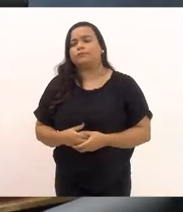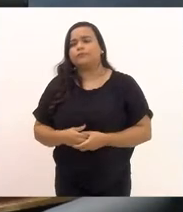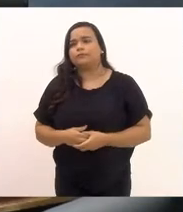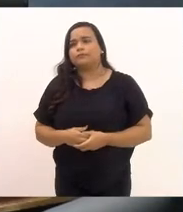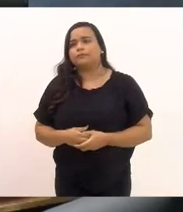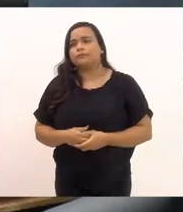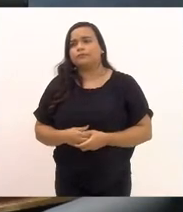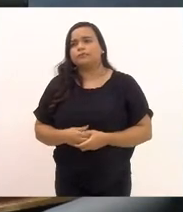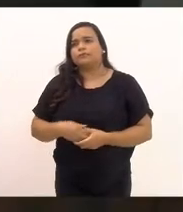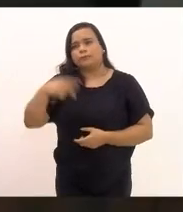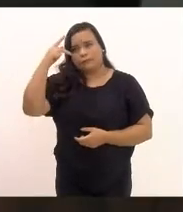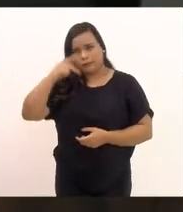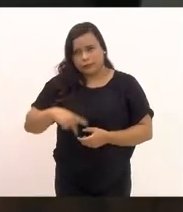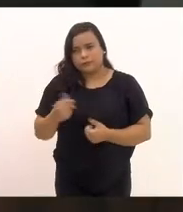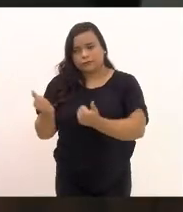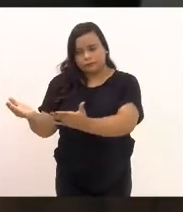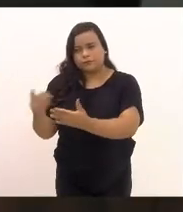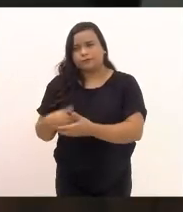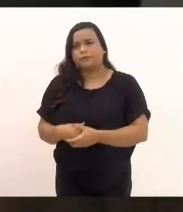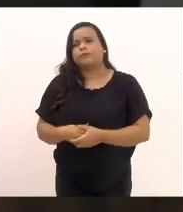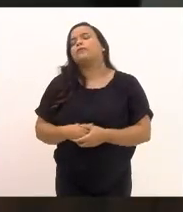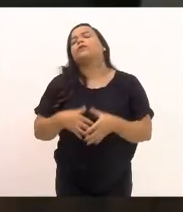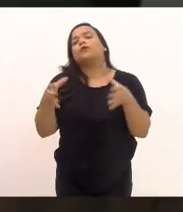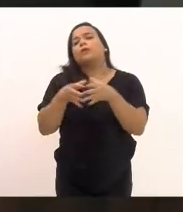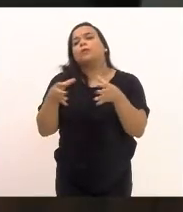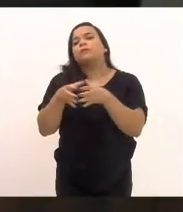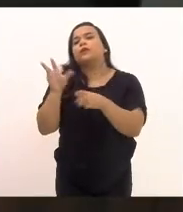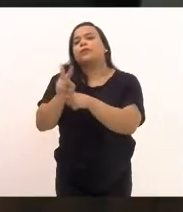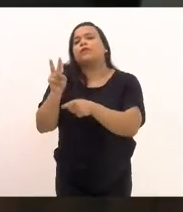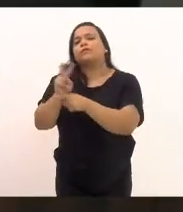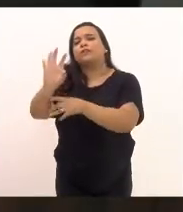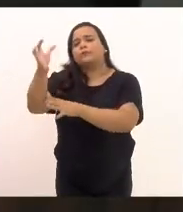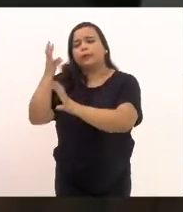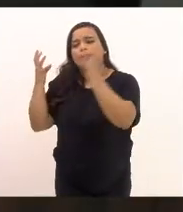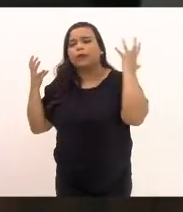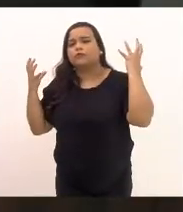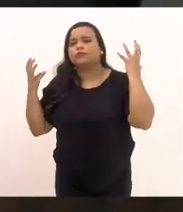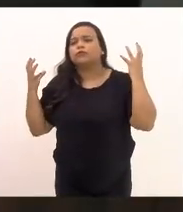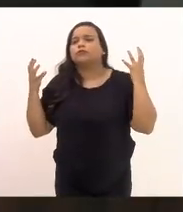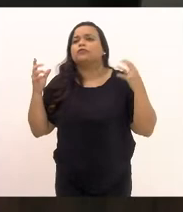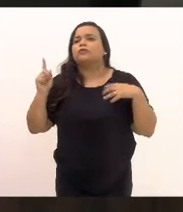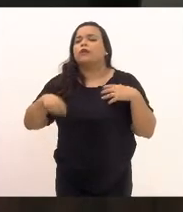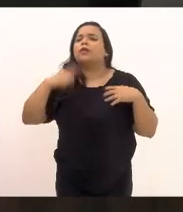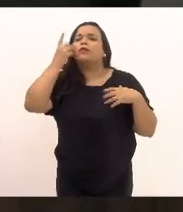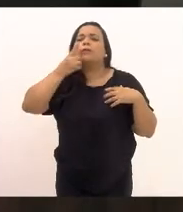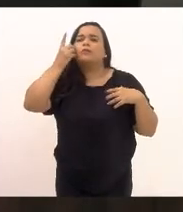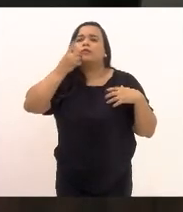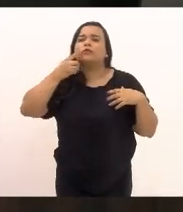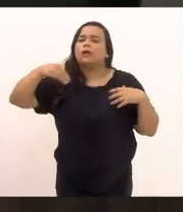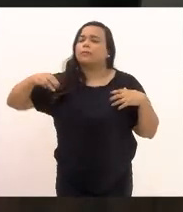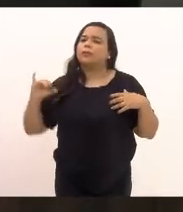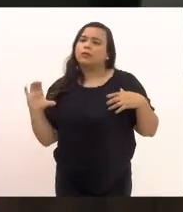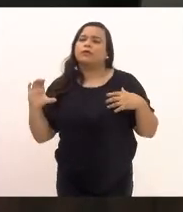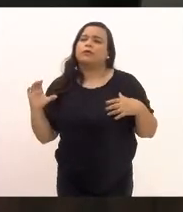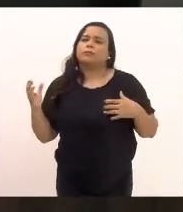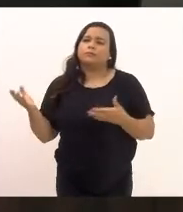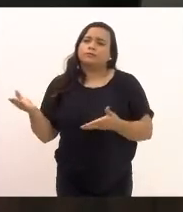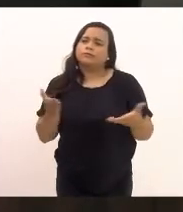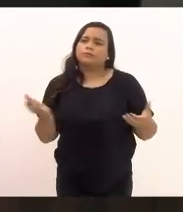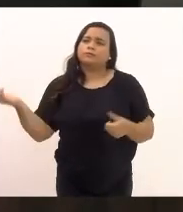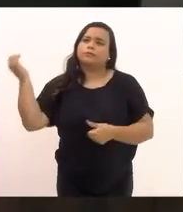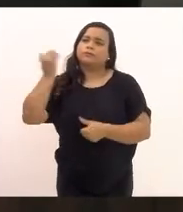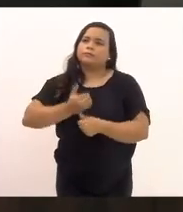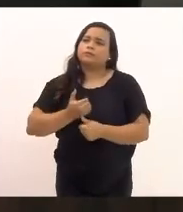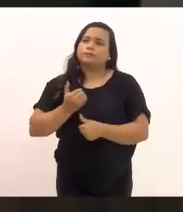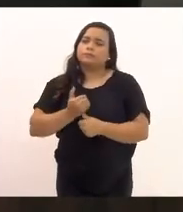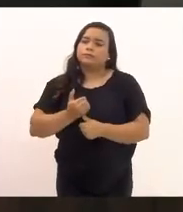Que a presidência defere. Pela Comissão de Defesa do Ambiente, deputado Carlos Mink. Ao substituto, Vossa